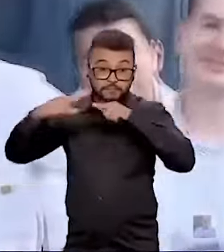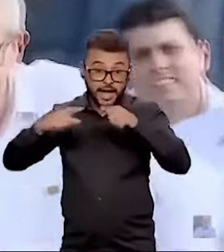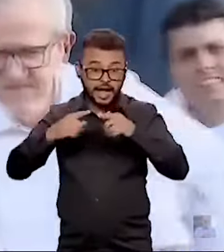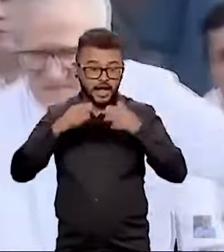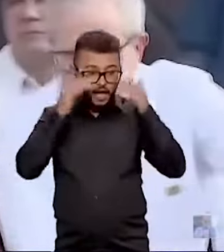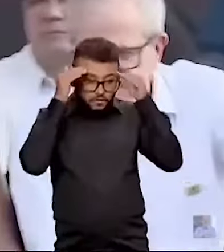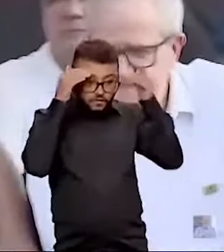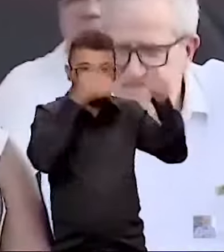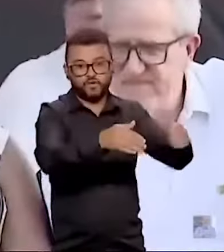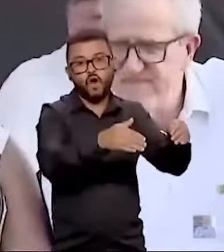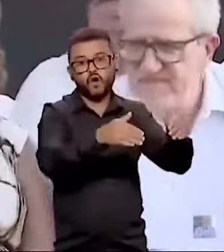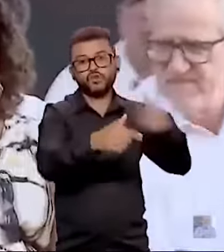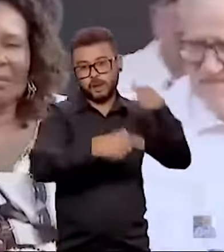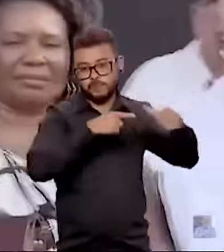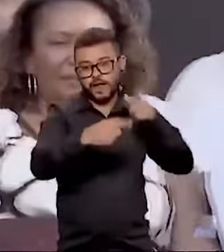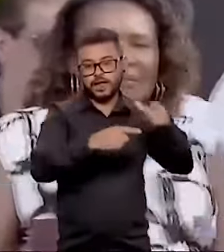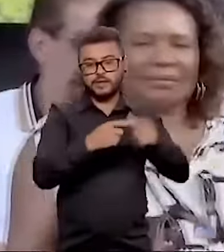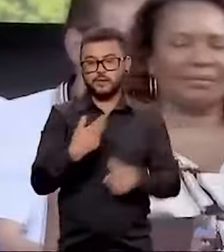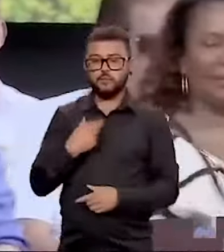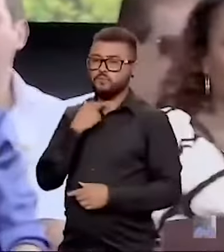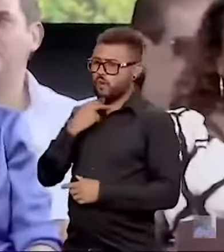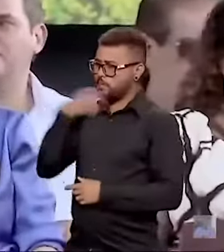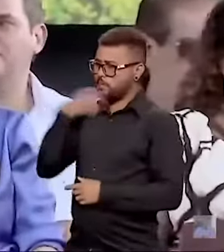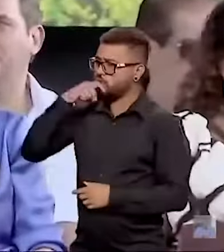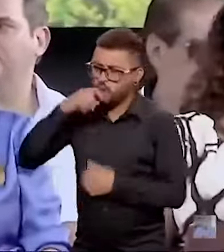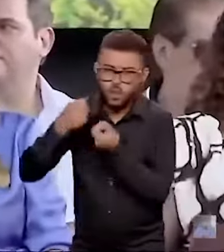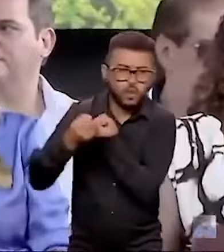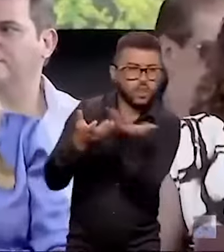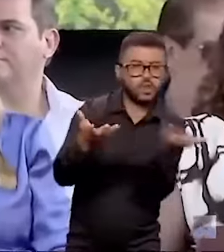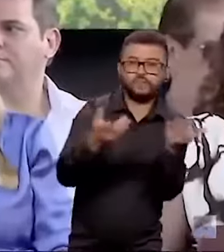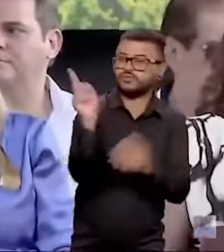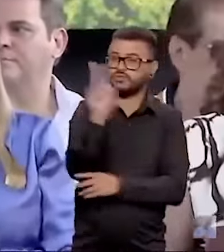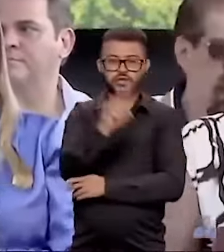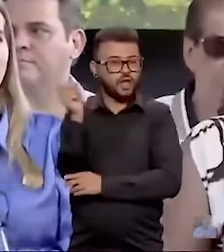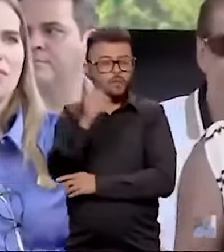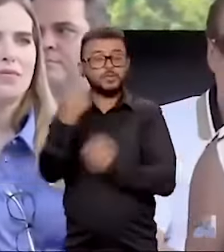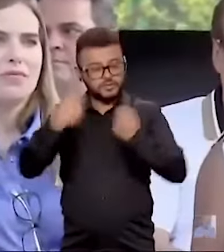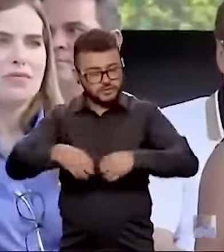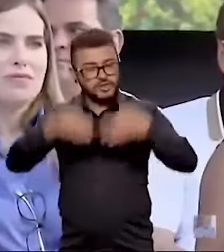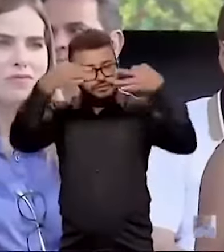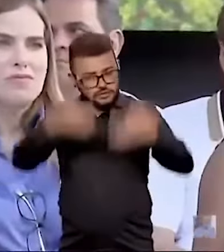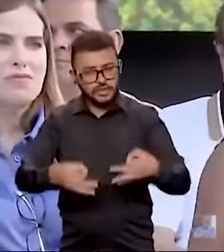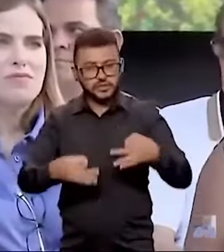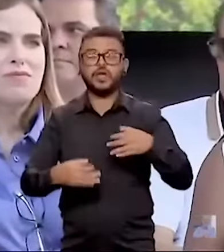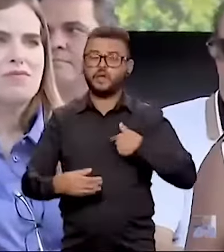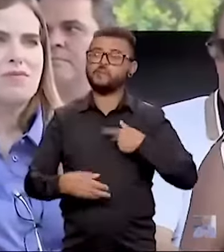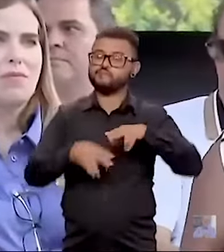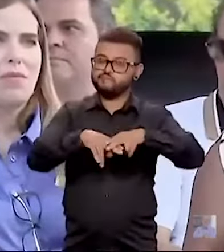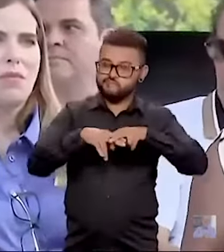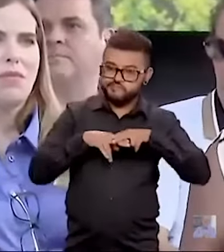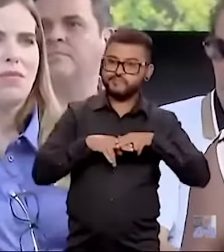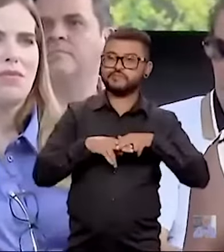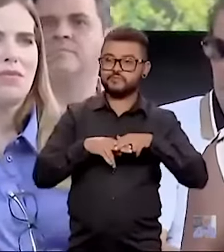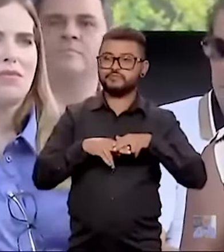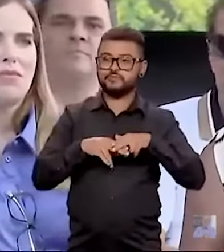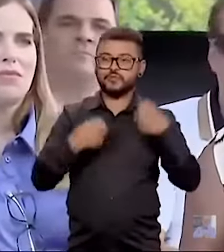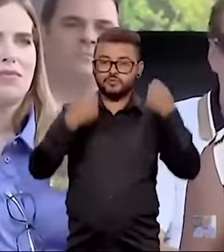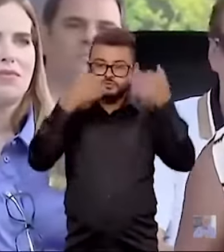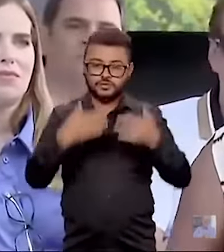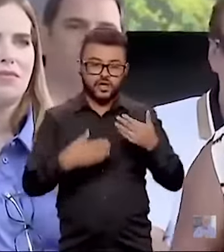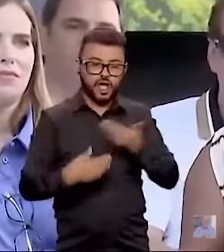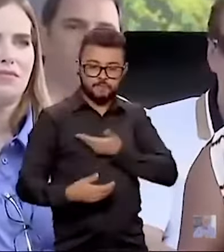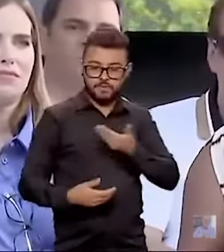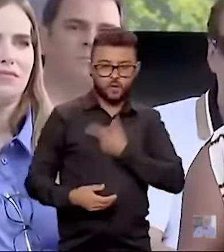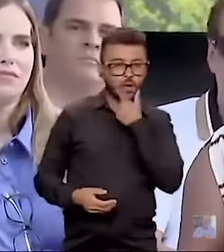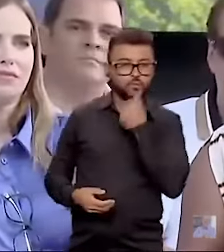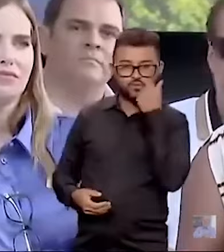alguém dedicado, alguém que acredite, alguém que não minta e alguém que faça as coisas corretas. É por isso, meus